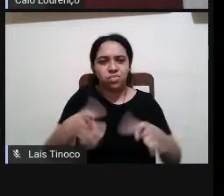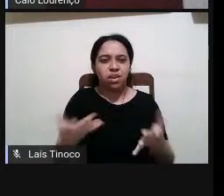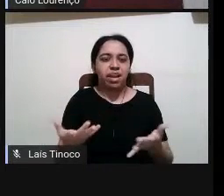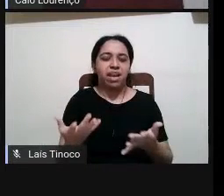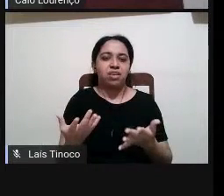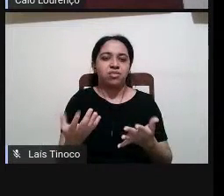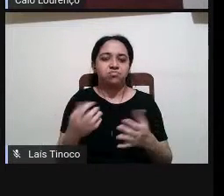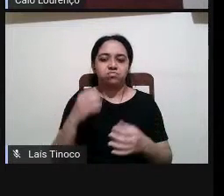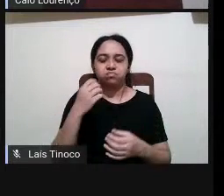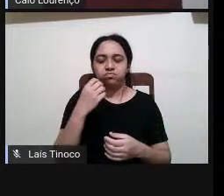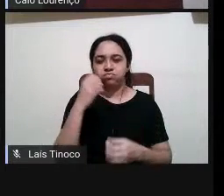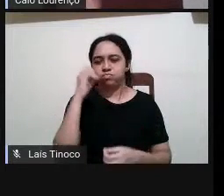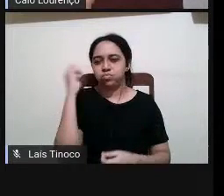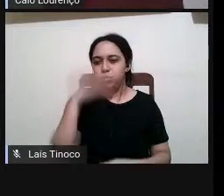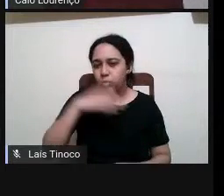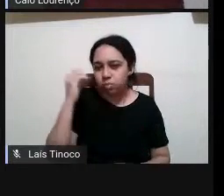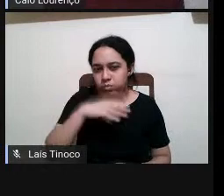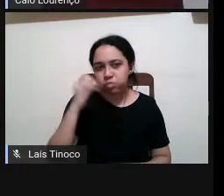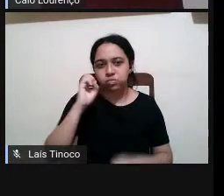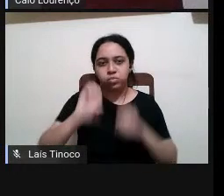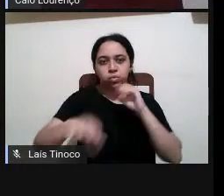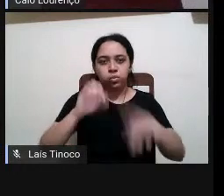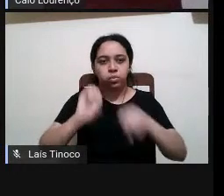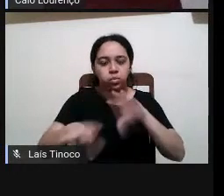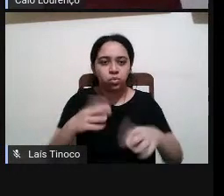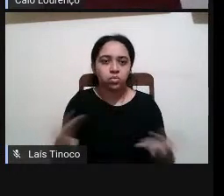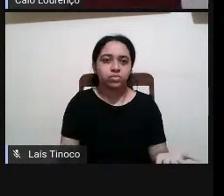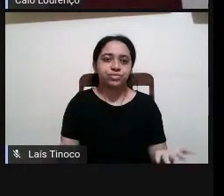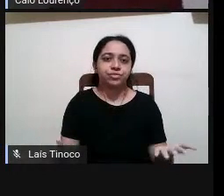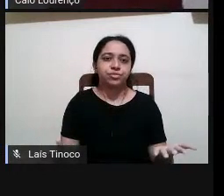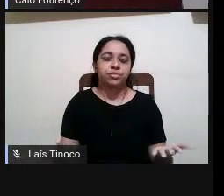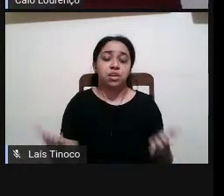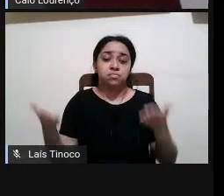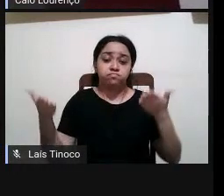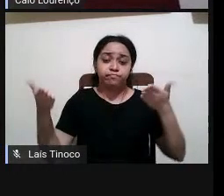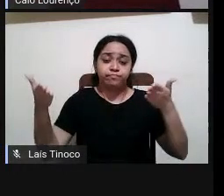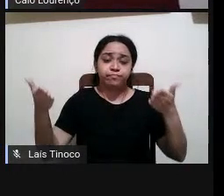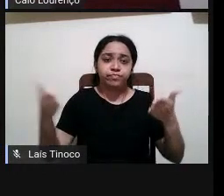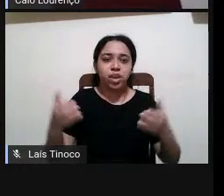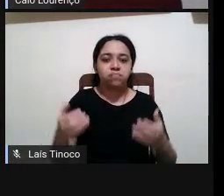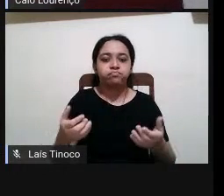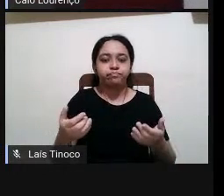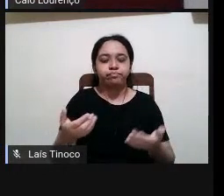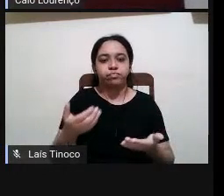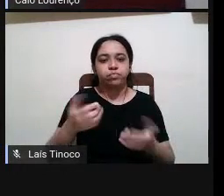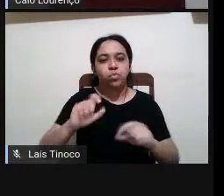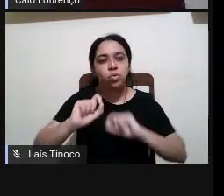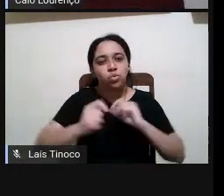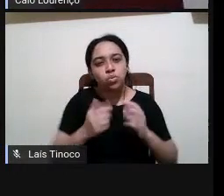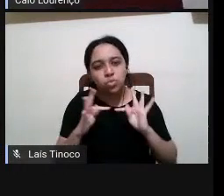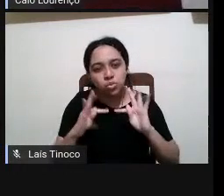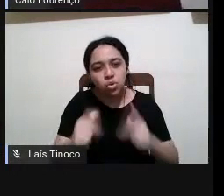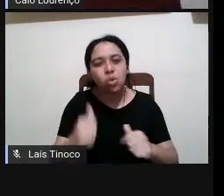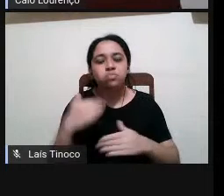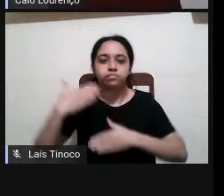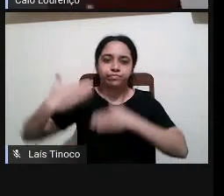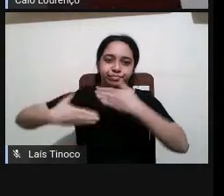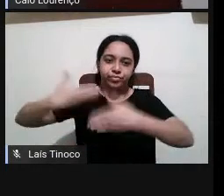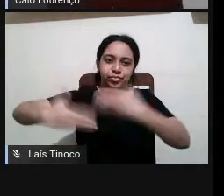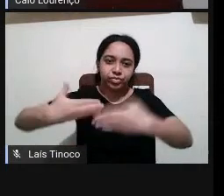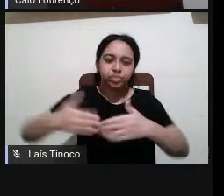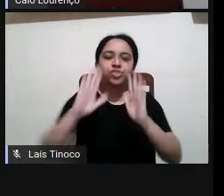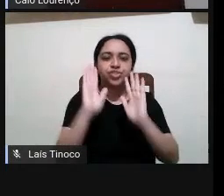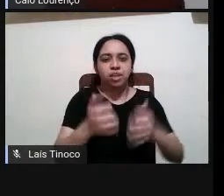maneira adequada. Então, chega até o ambiente aquático por todos aqueles processos que nós já mencionamos.